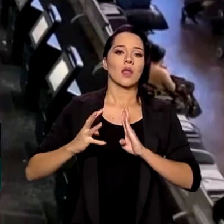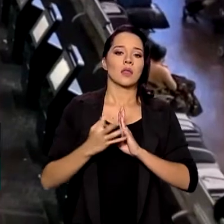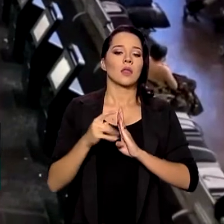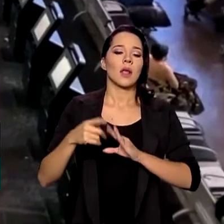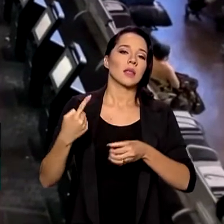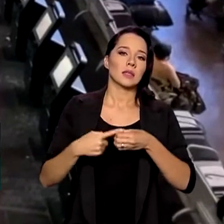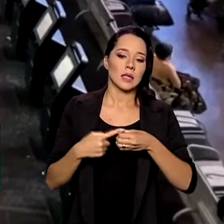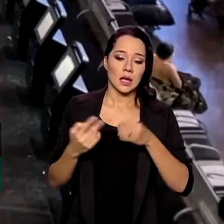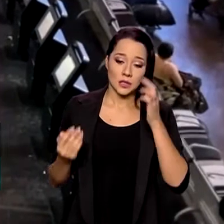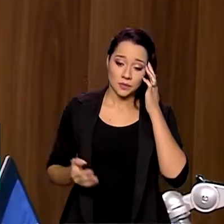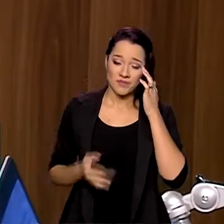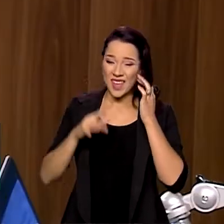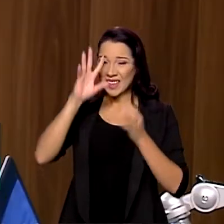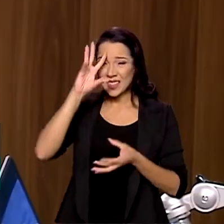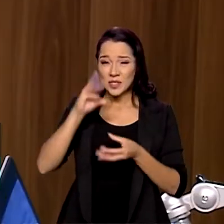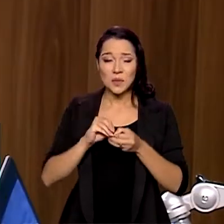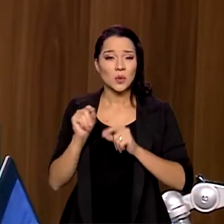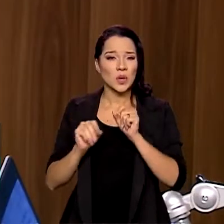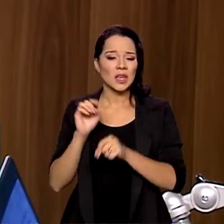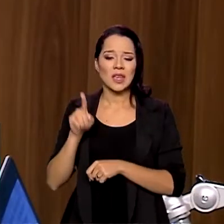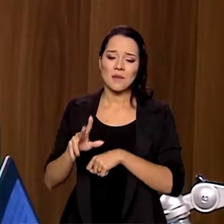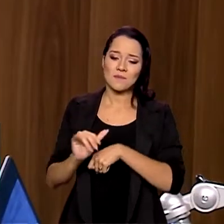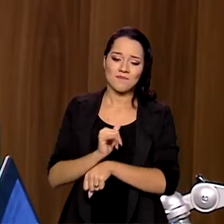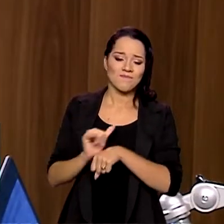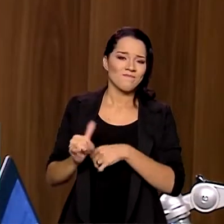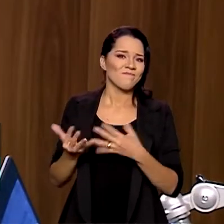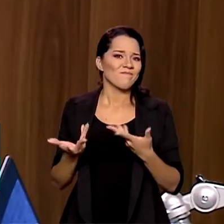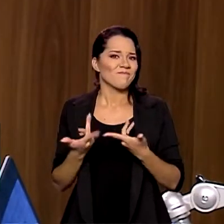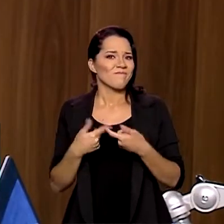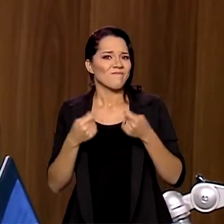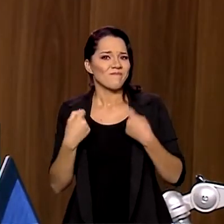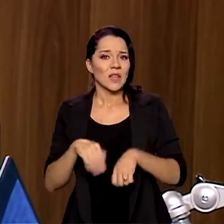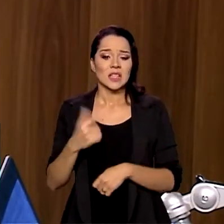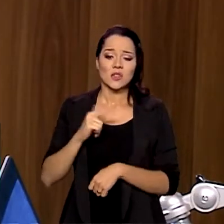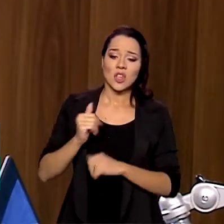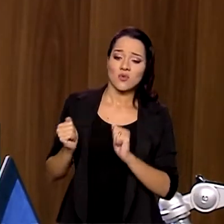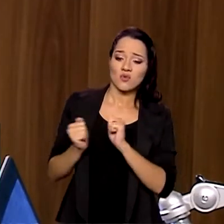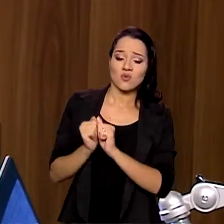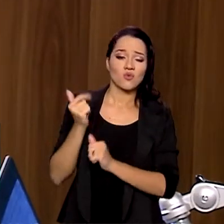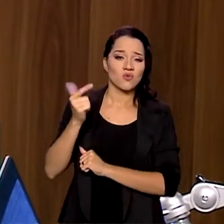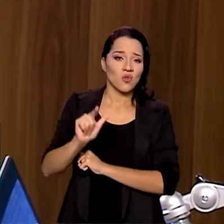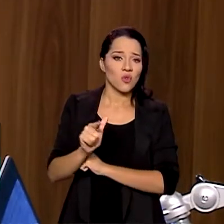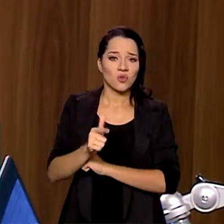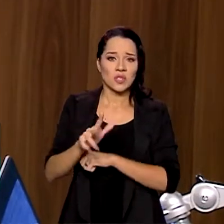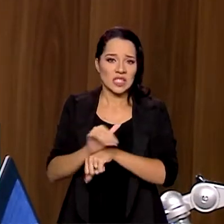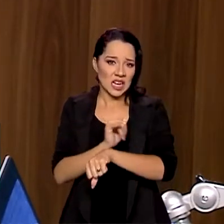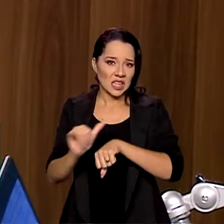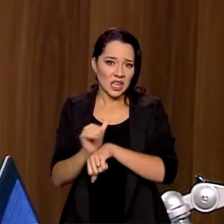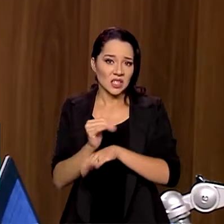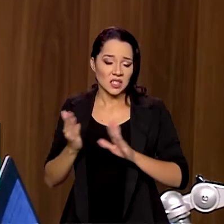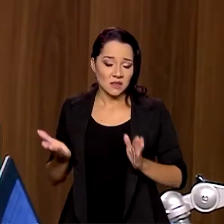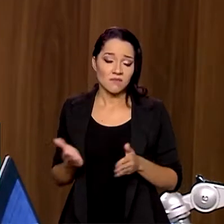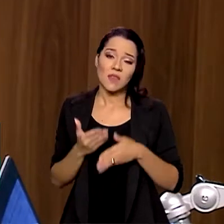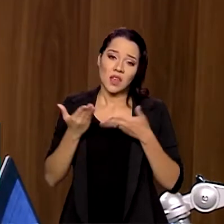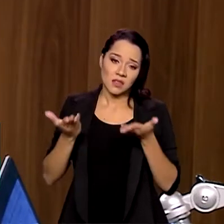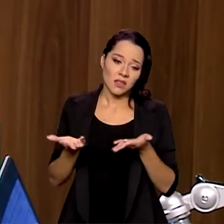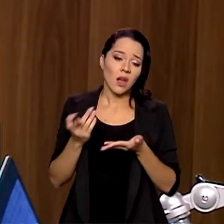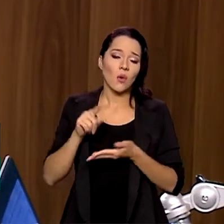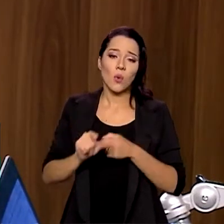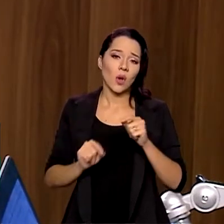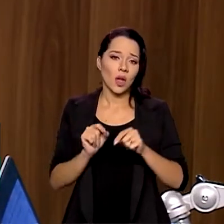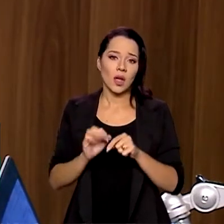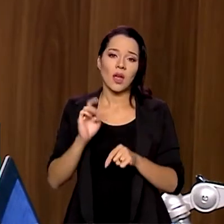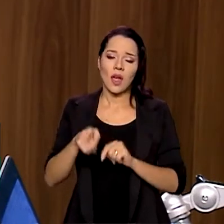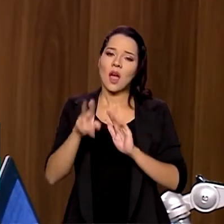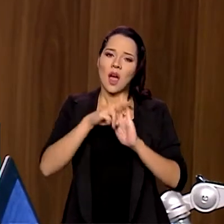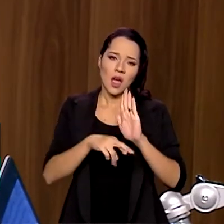do aeroporto. É, o entendimento foi de que é uma medida ineficaz se não vier acompanhada de um conjunto de outras medidas. Então fica valendo